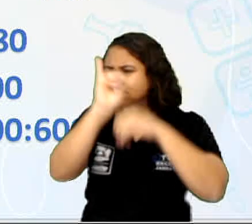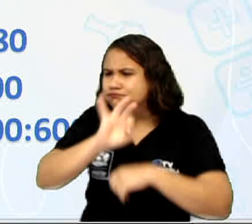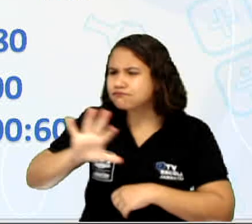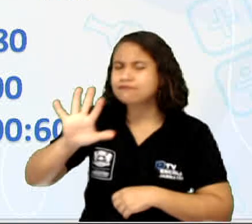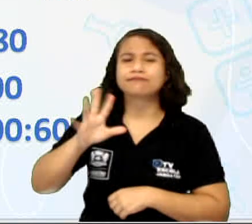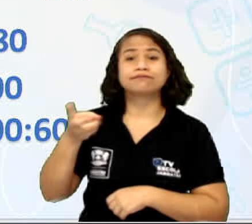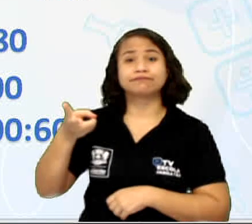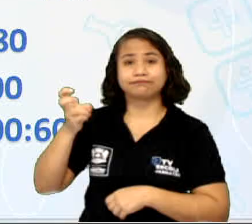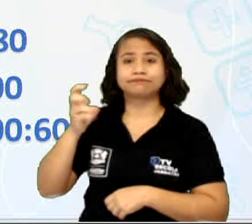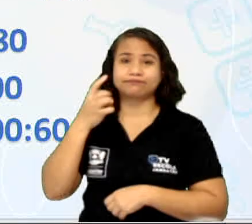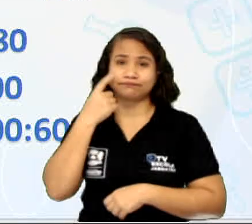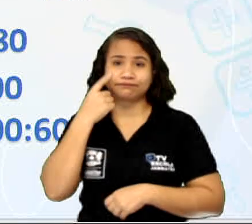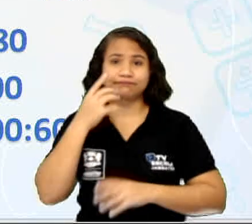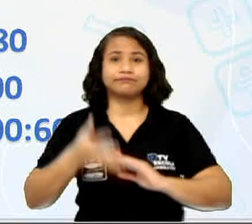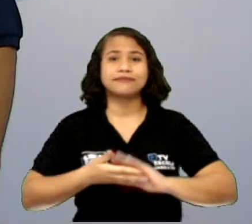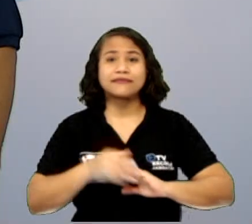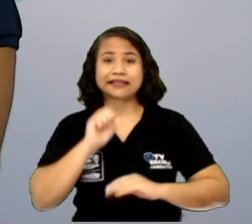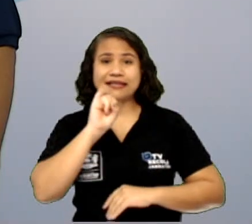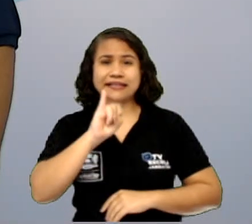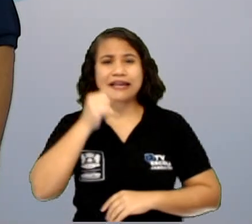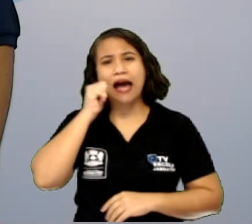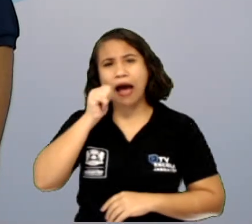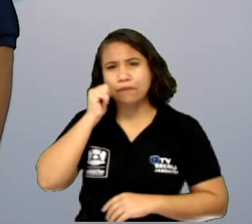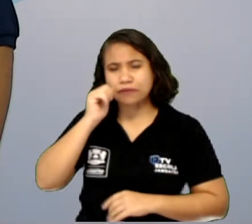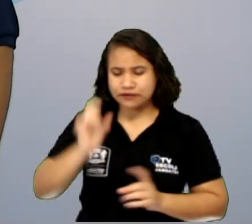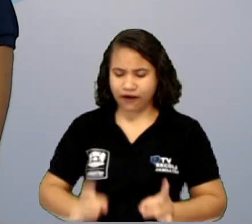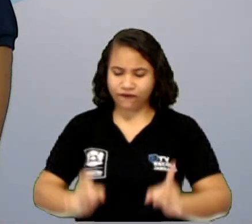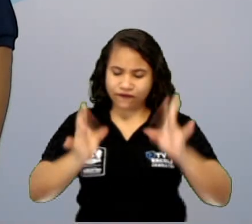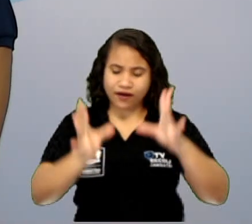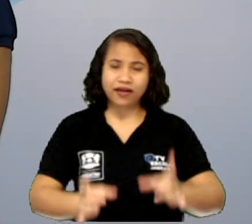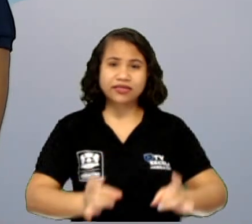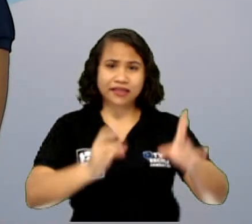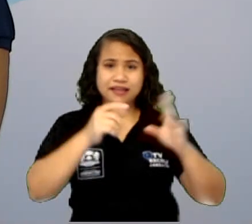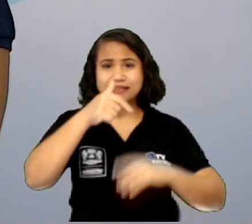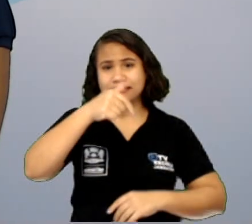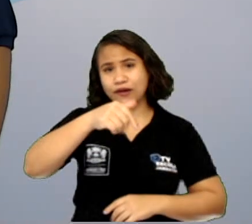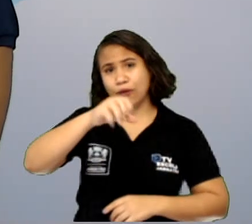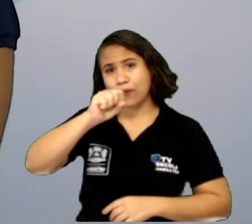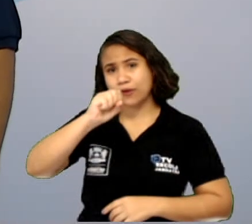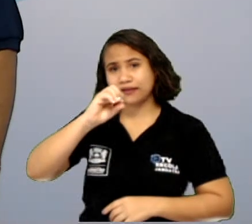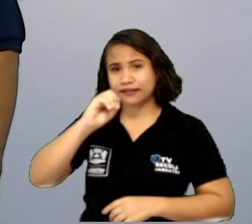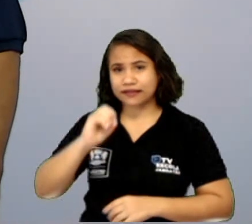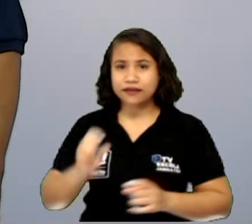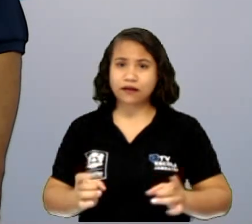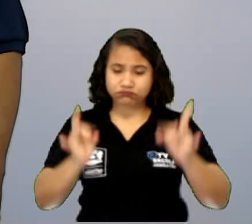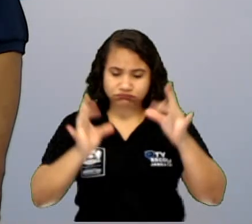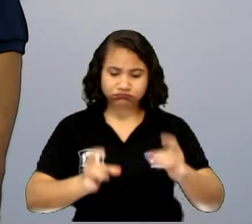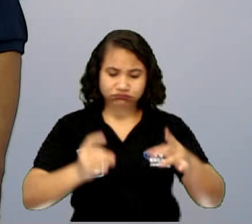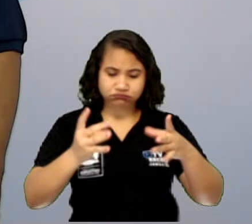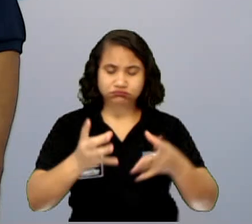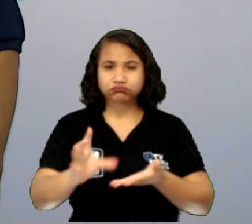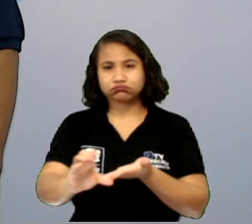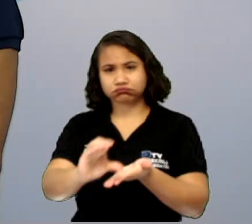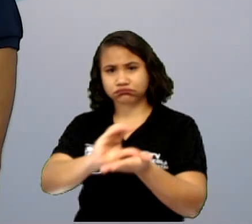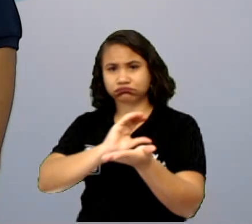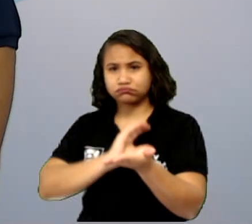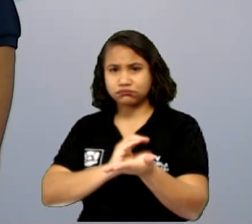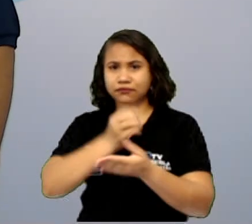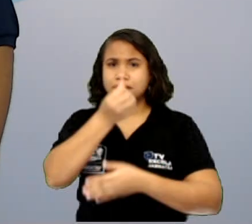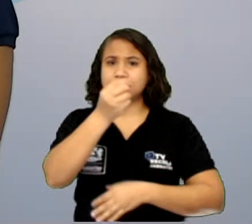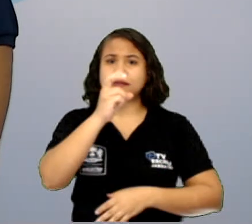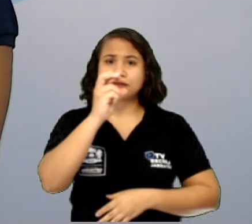Ou seja sim Juliana tivesse vendido 780 peças ela teria ganho r$